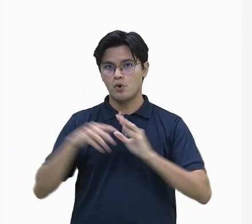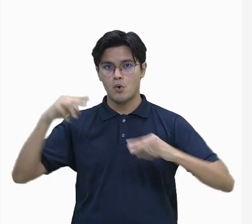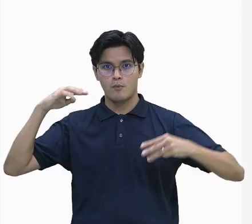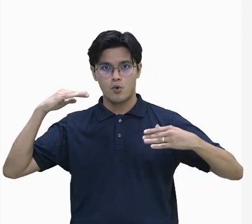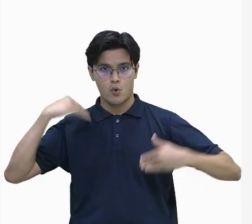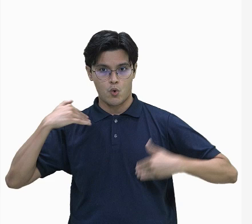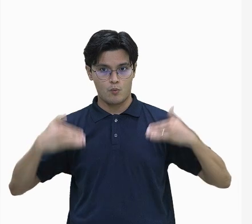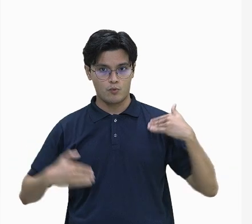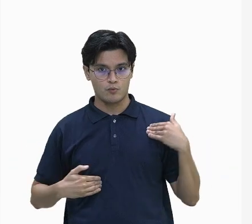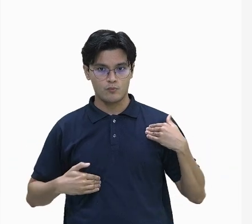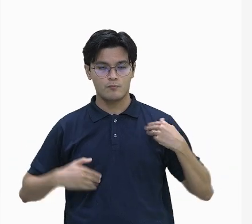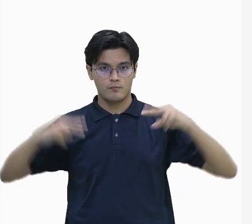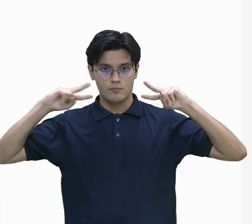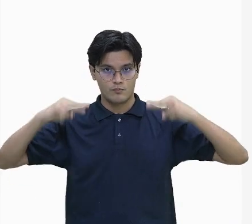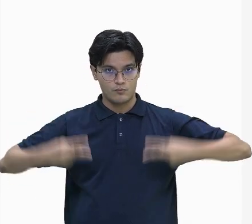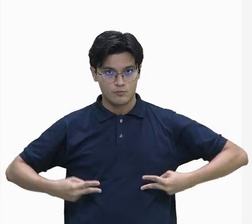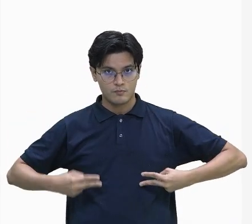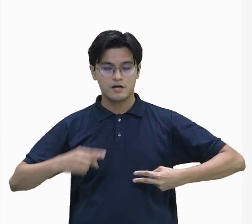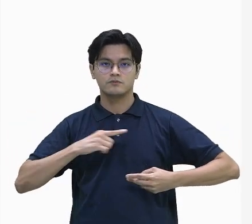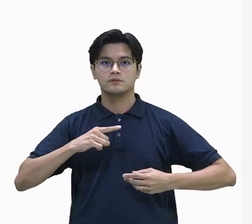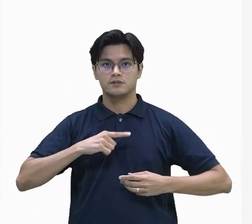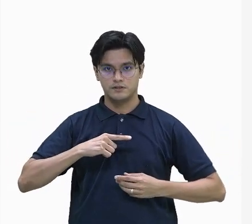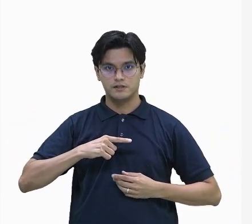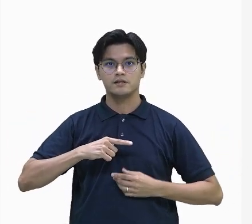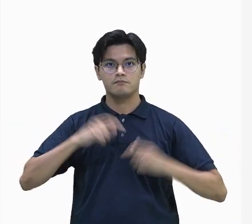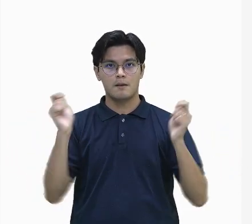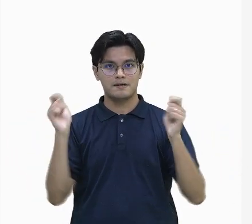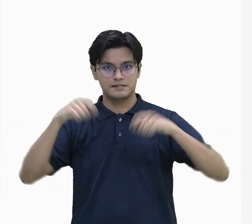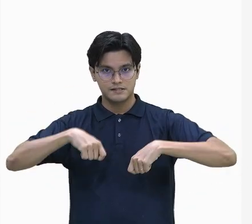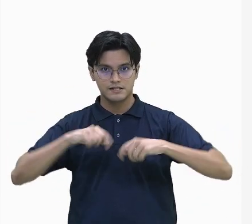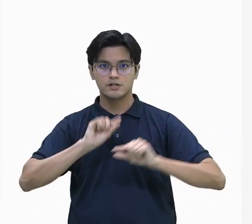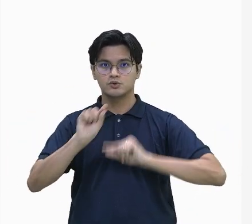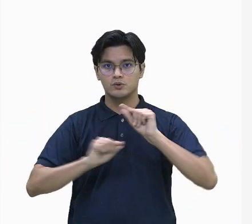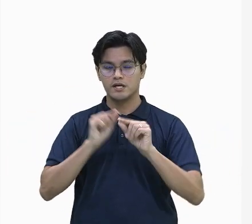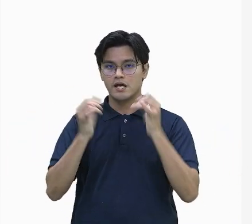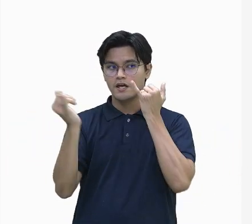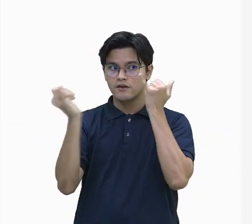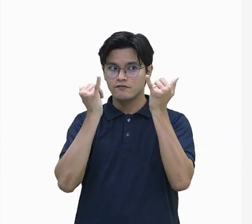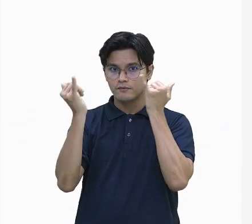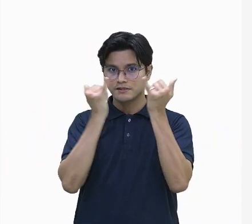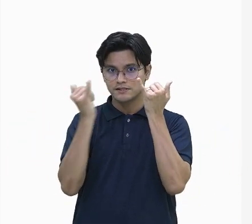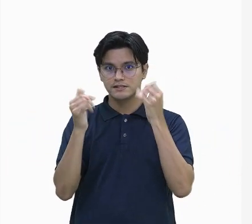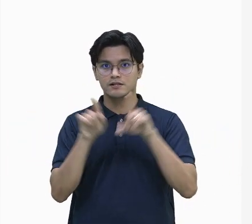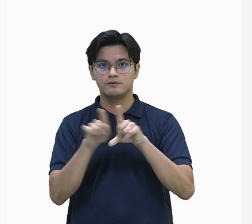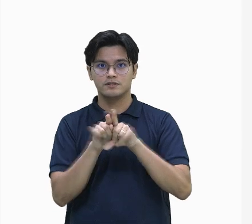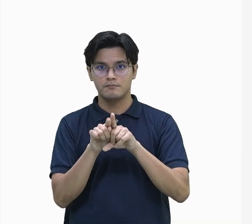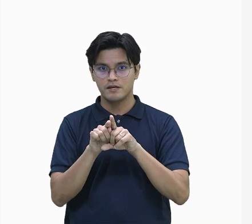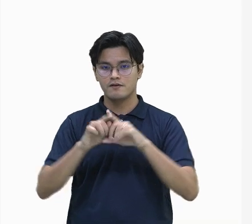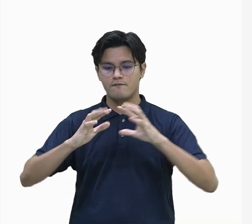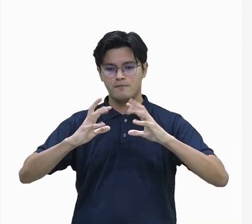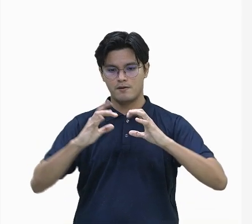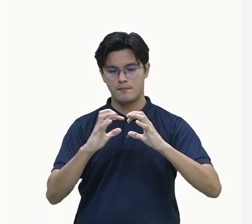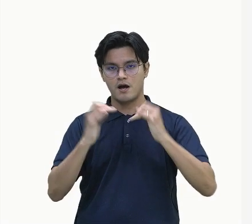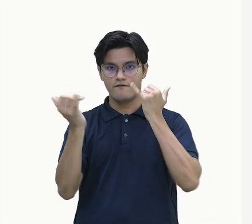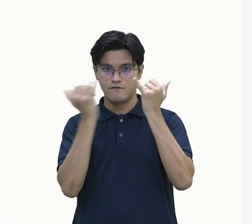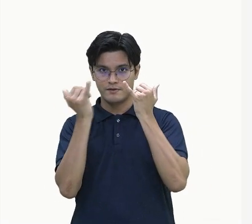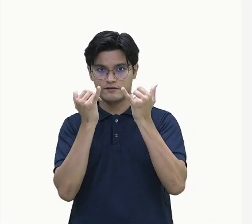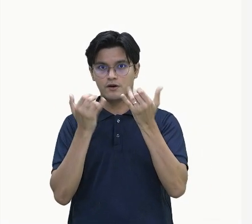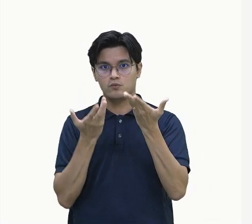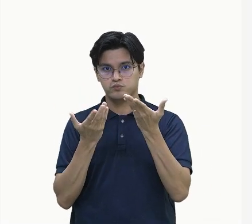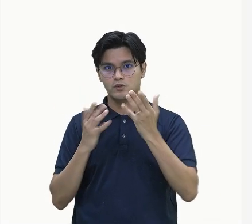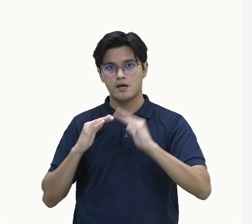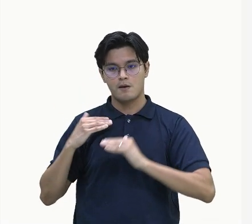é especializado em receber, processar e transmitir informações. Vejam bem,